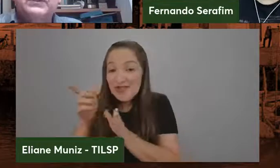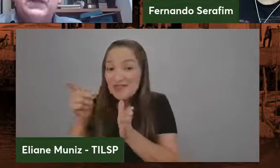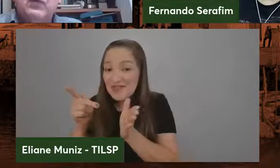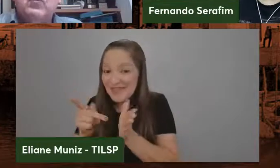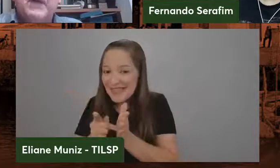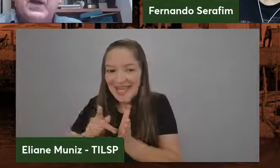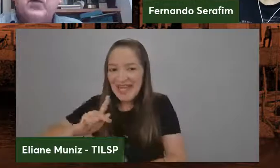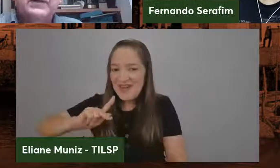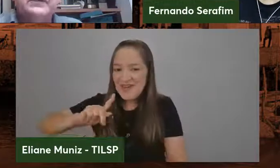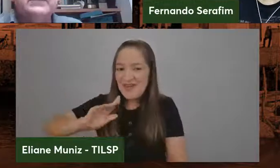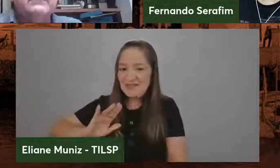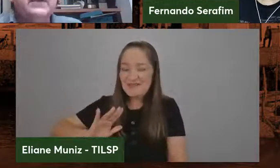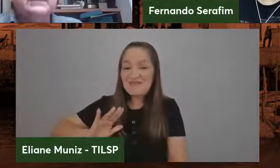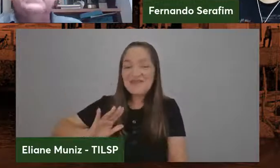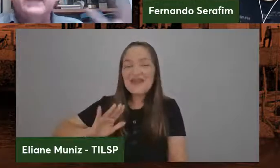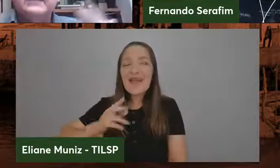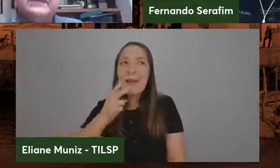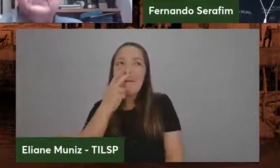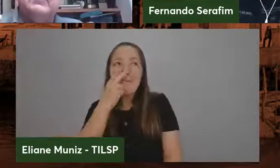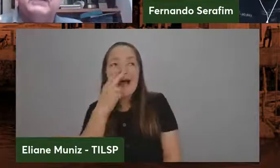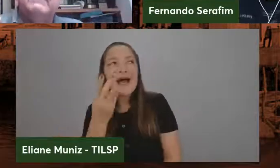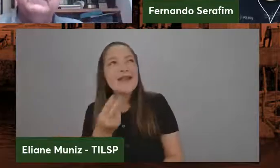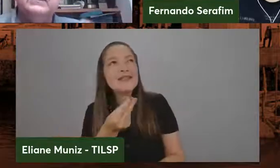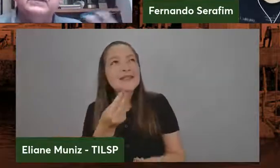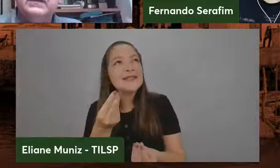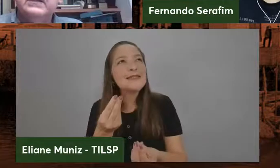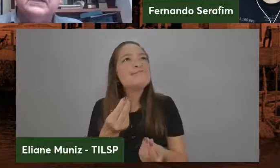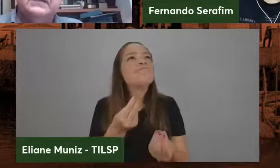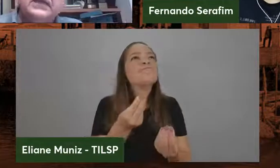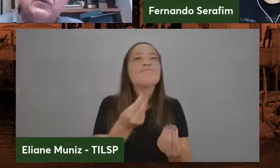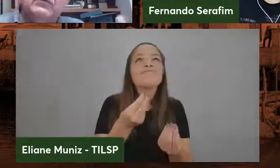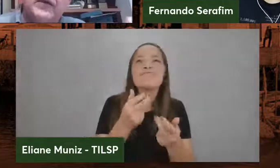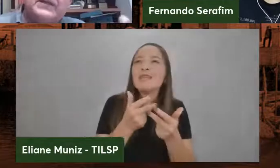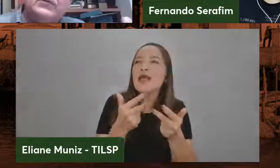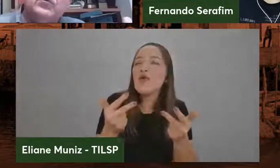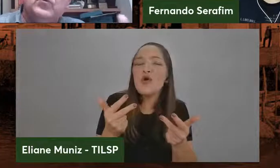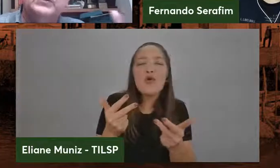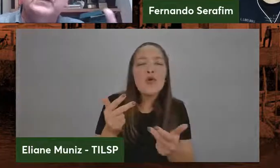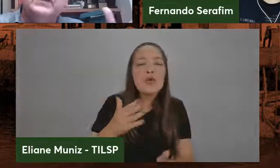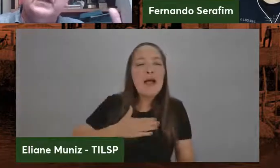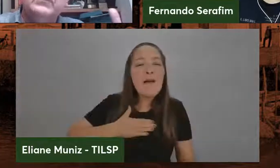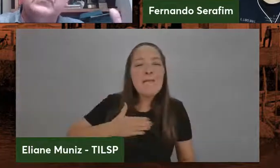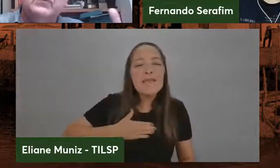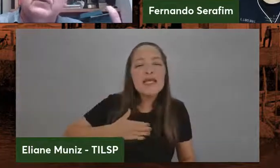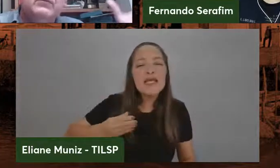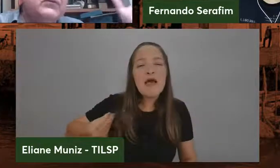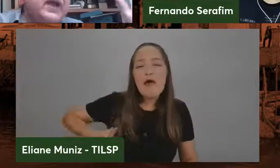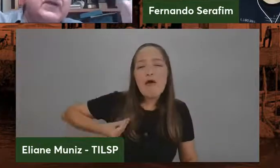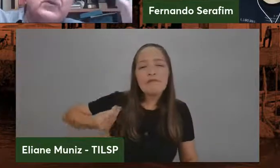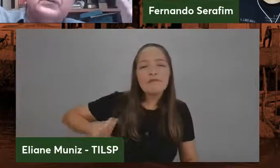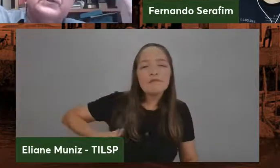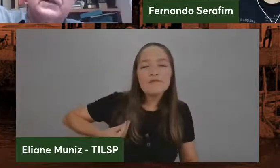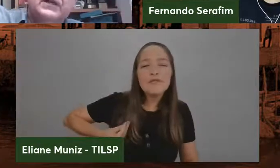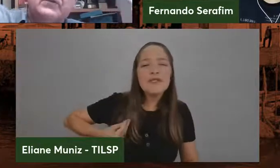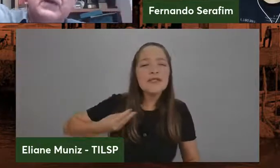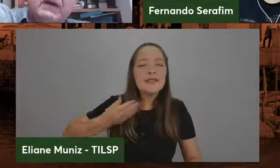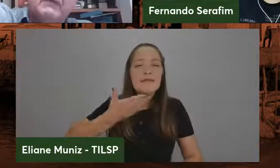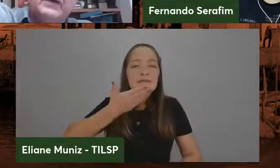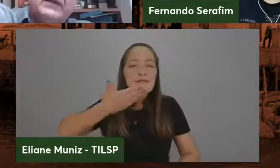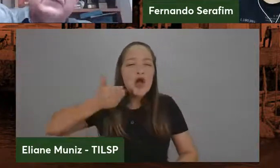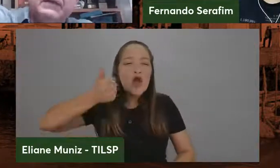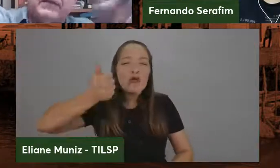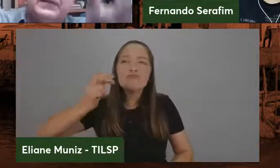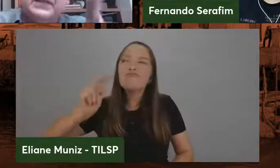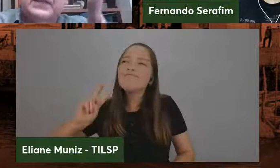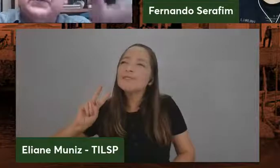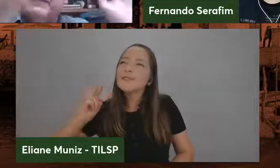como se alguma coisa estivesse enriquecendo a minha vida sem que houvesse um conselheiro, um velho conselheiro